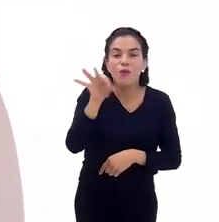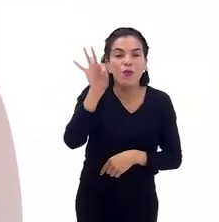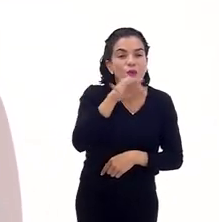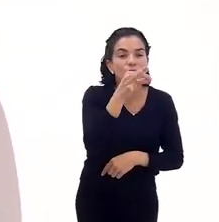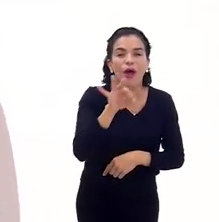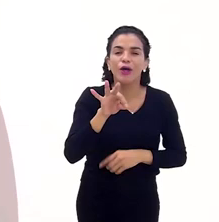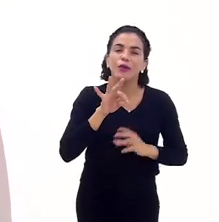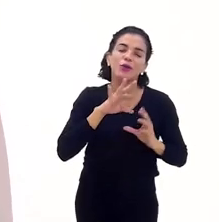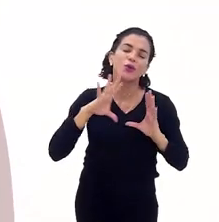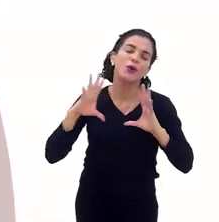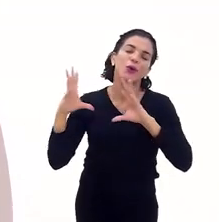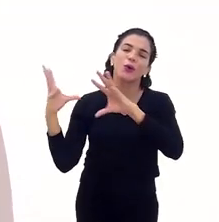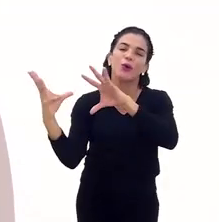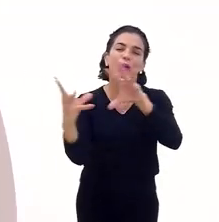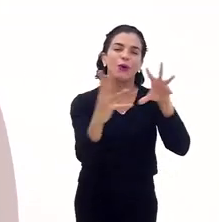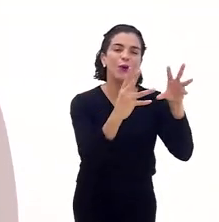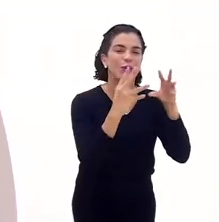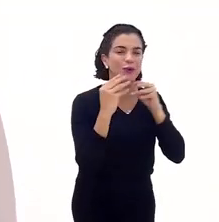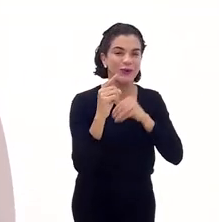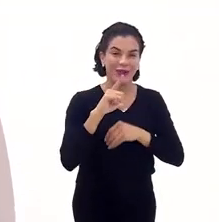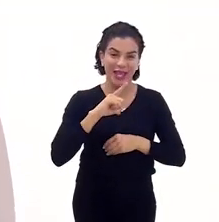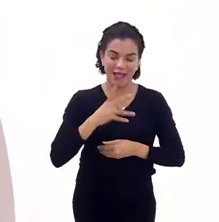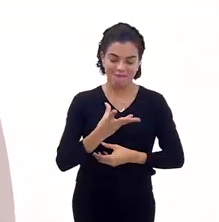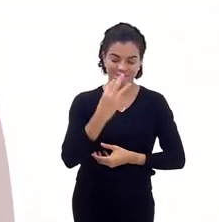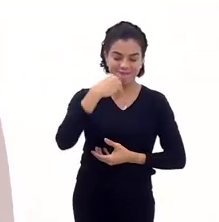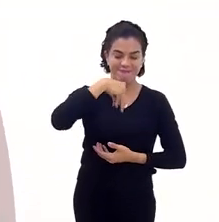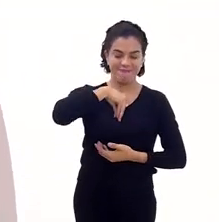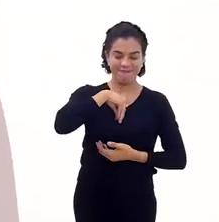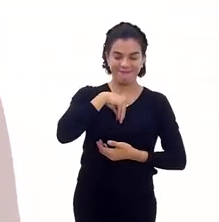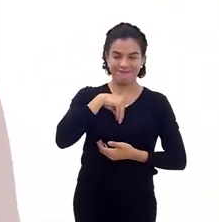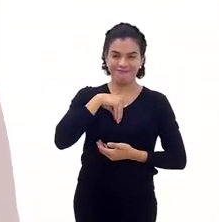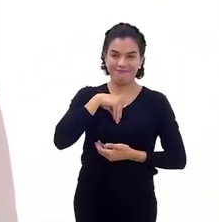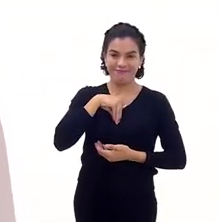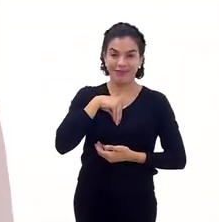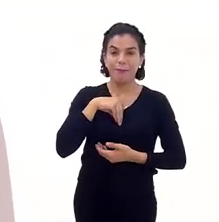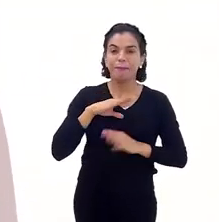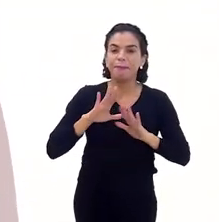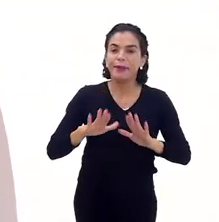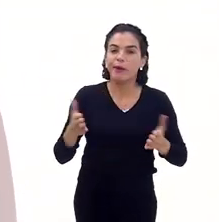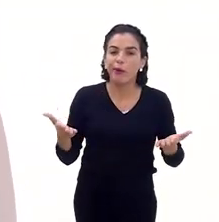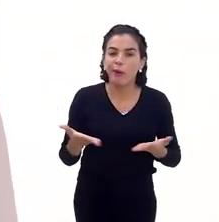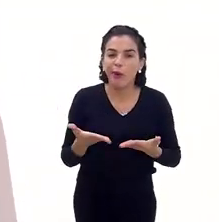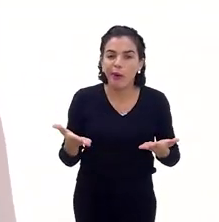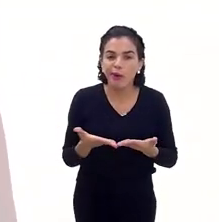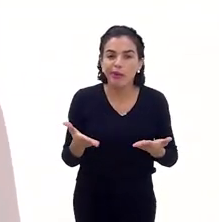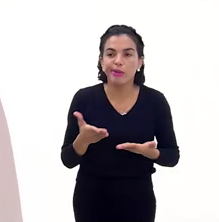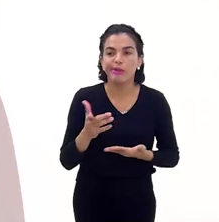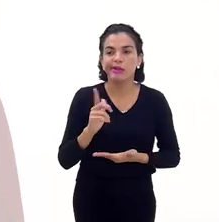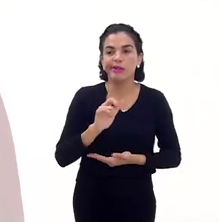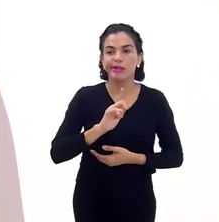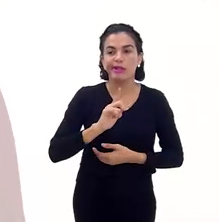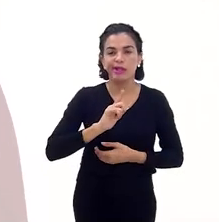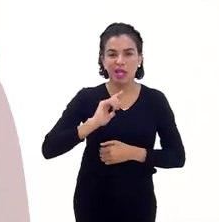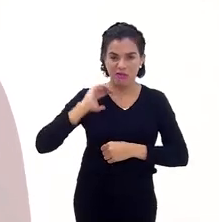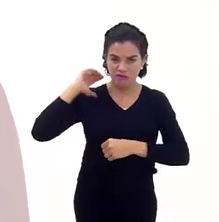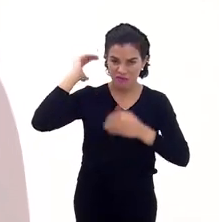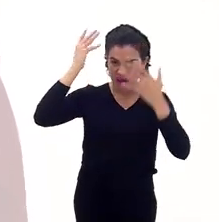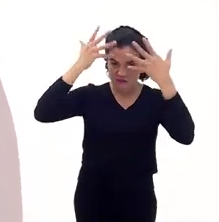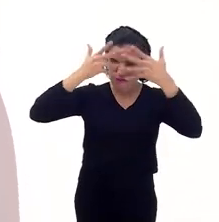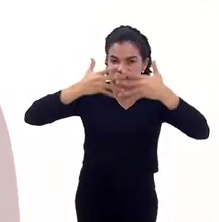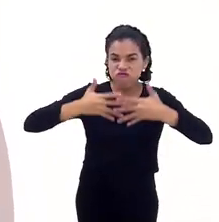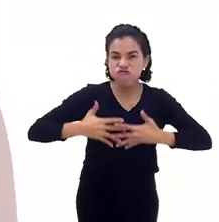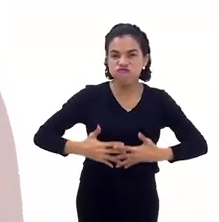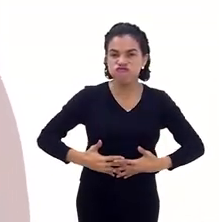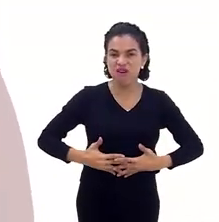um mosquito, todos esses têm essa essência. Só que hoje a gente está coberto aí